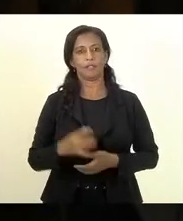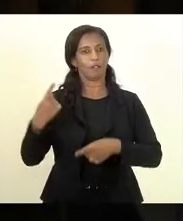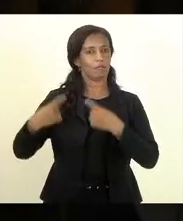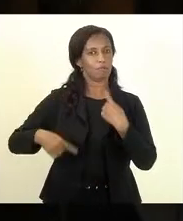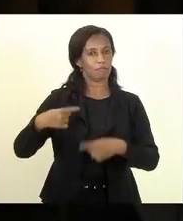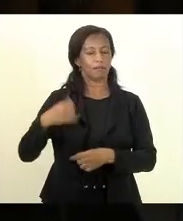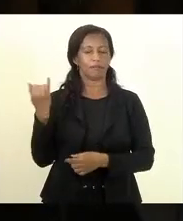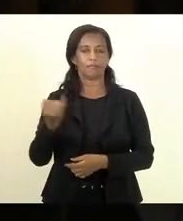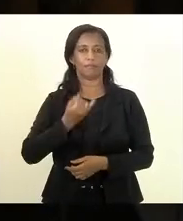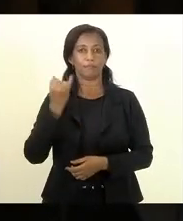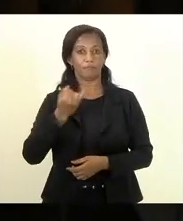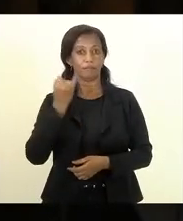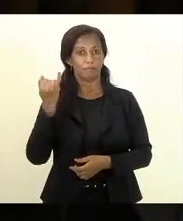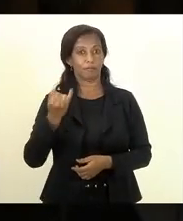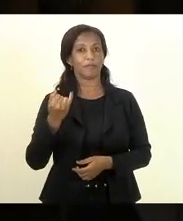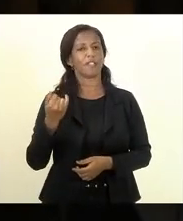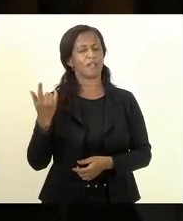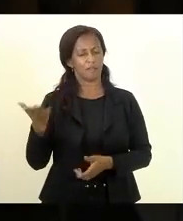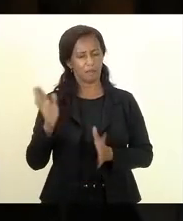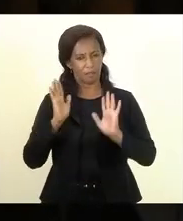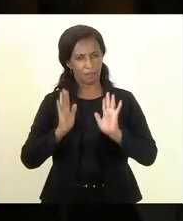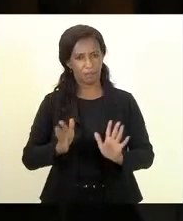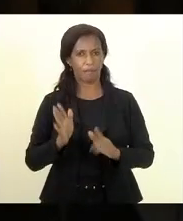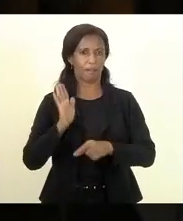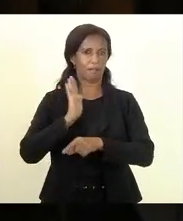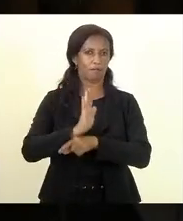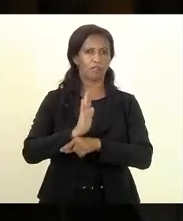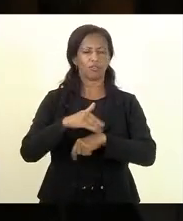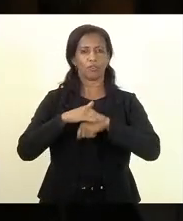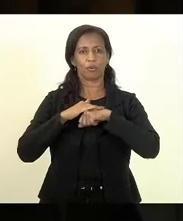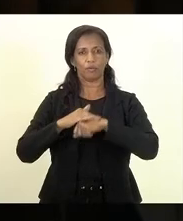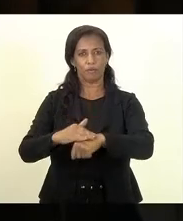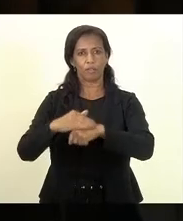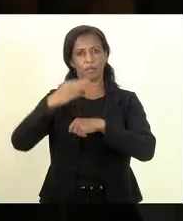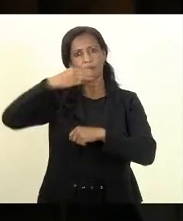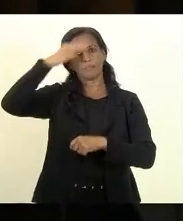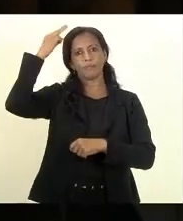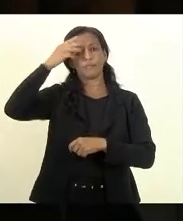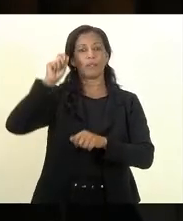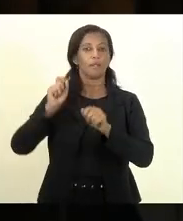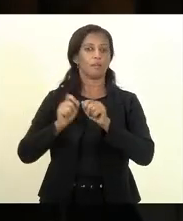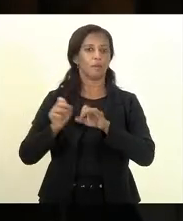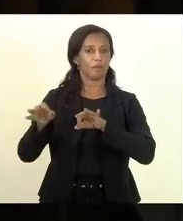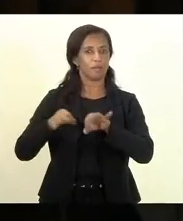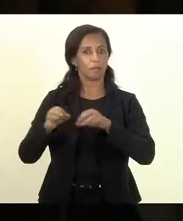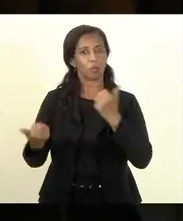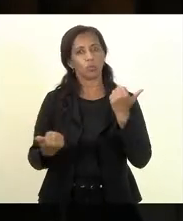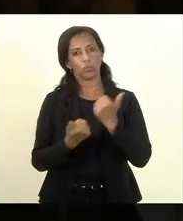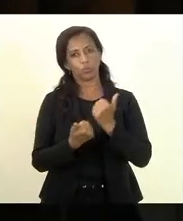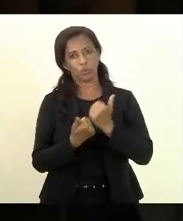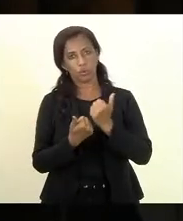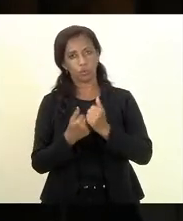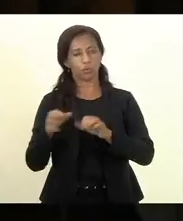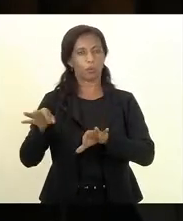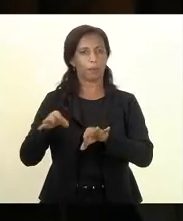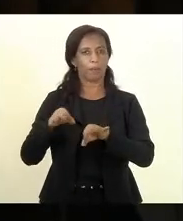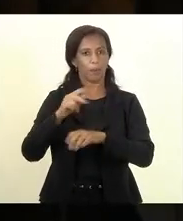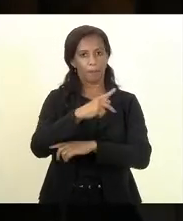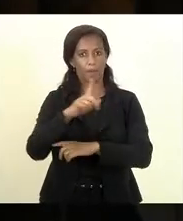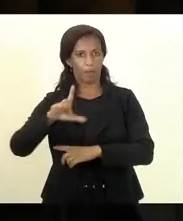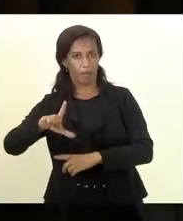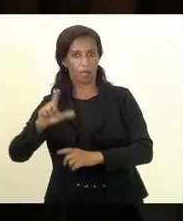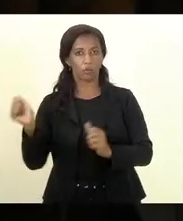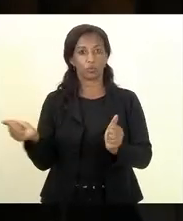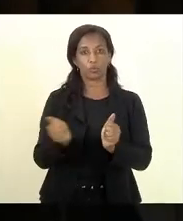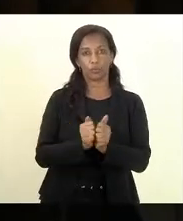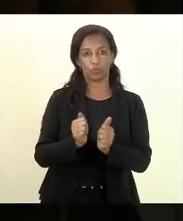muito importante, que vai certamente redundar, já conversei com o deputado Márcio Pacheco, para produzirmos um bom substitutivo sobre esse projeto, juntando a